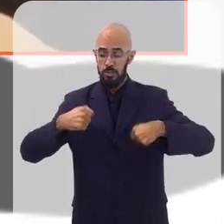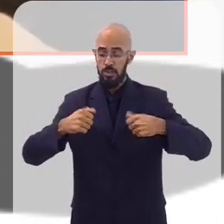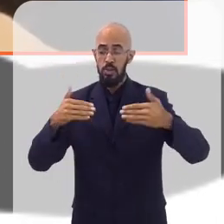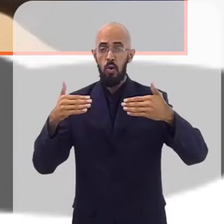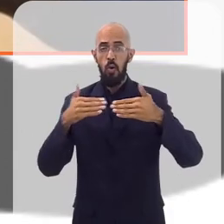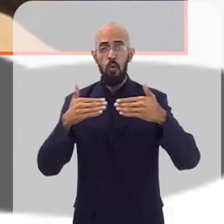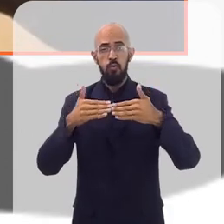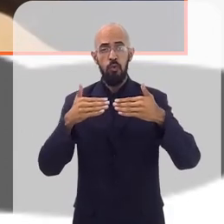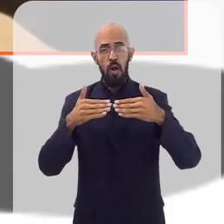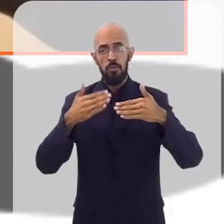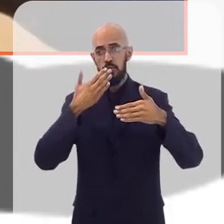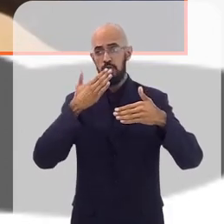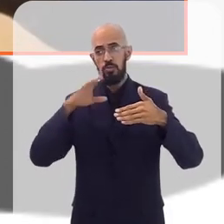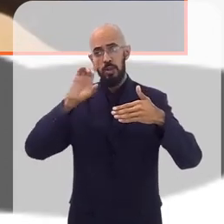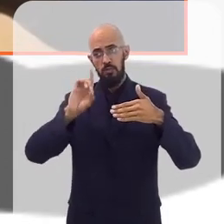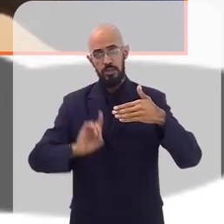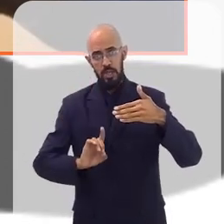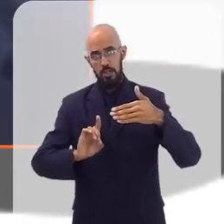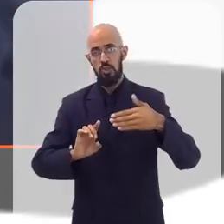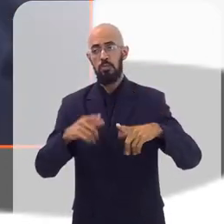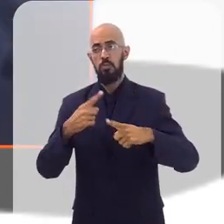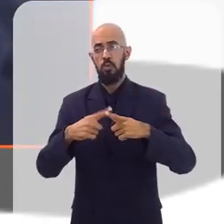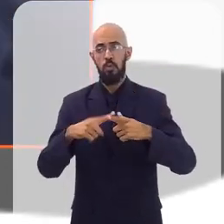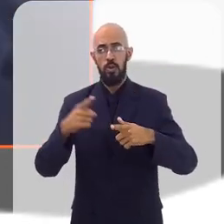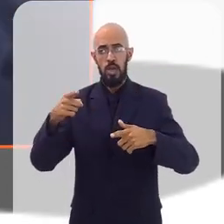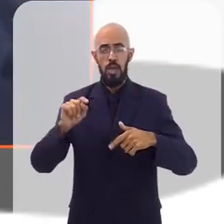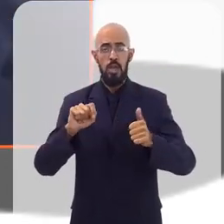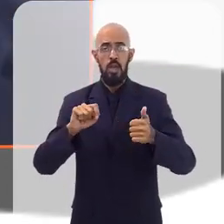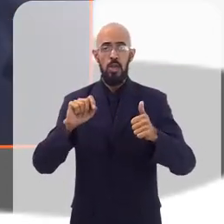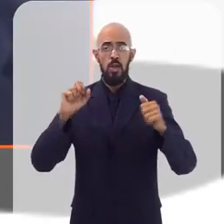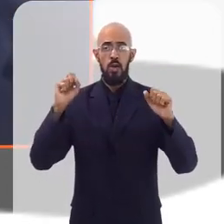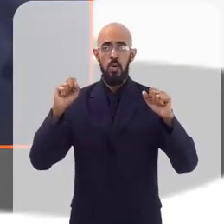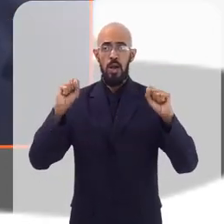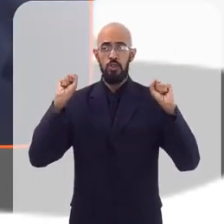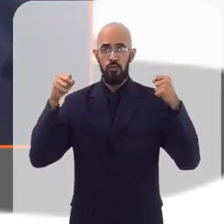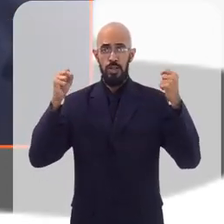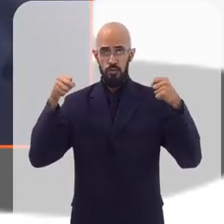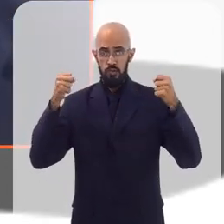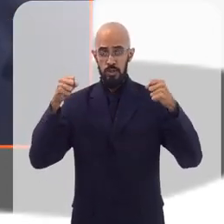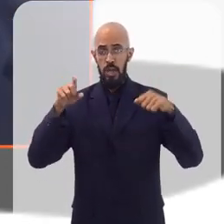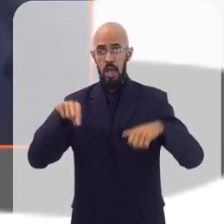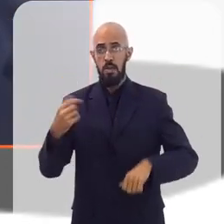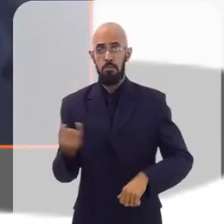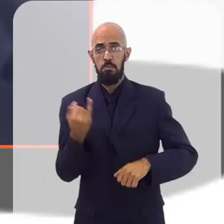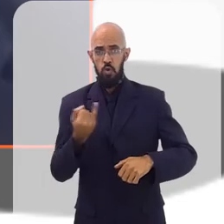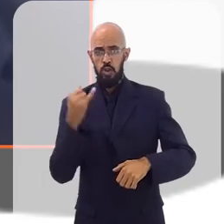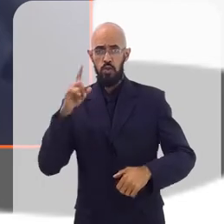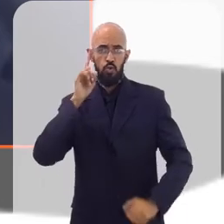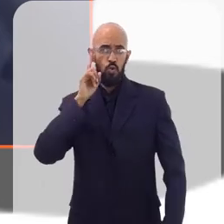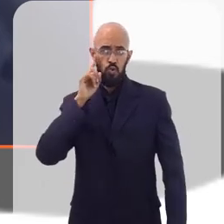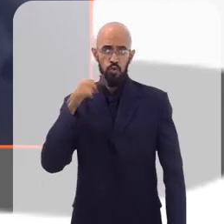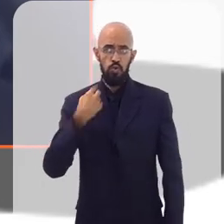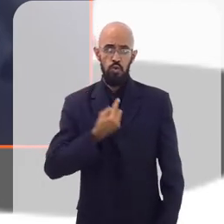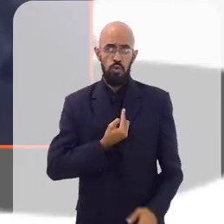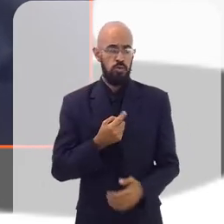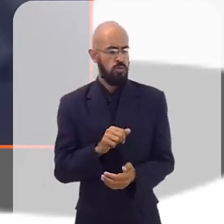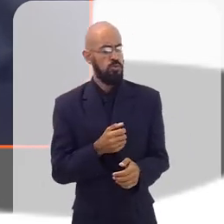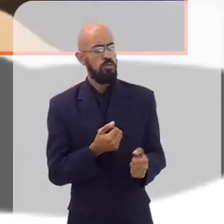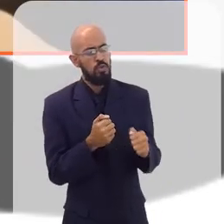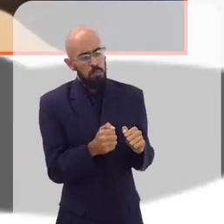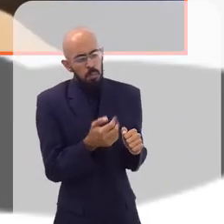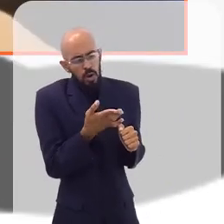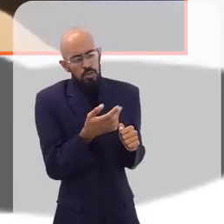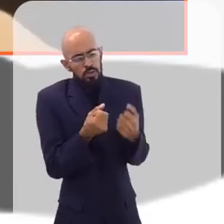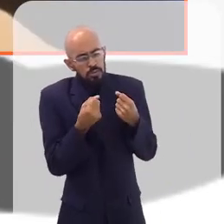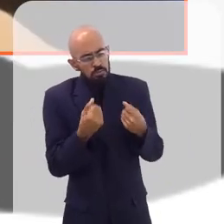física de acordo com a sua deficiência porque a atividade física ela é importante no nosso dia a